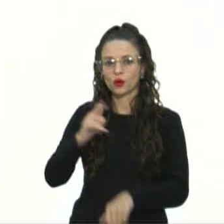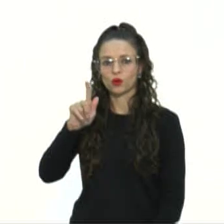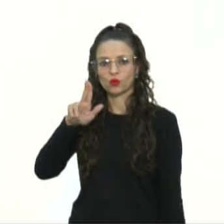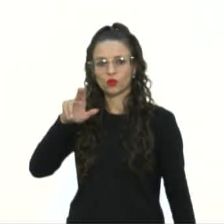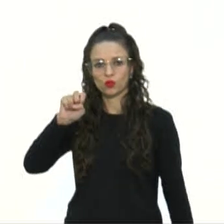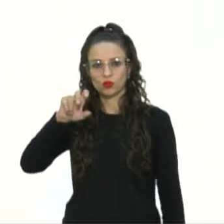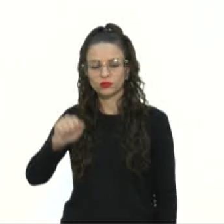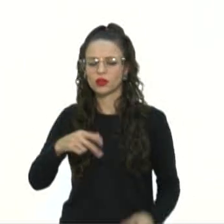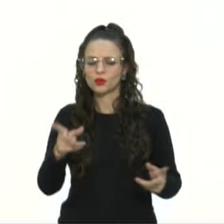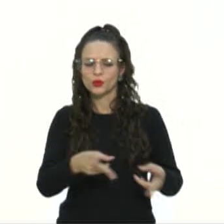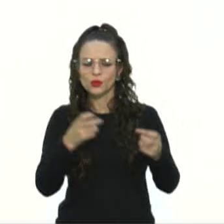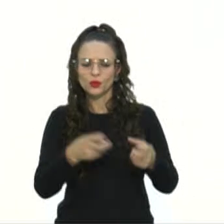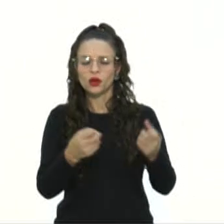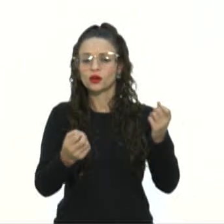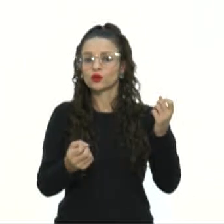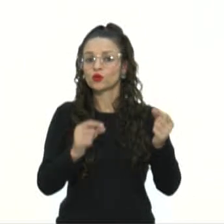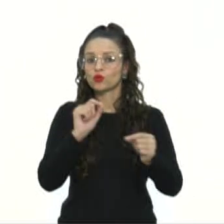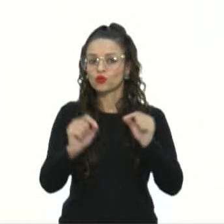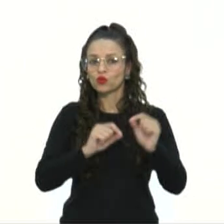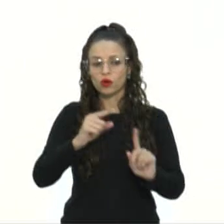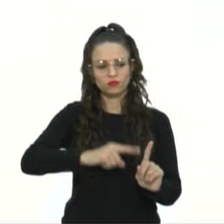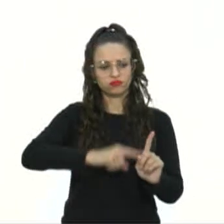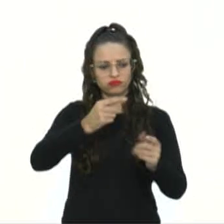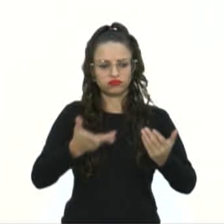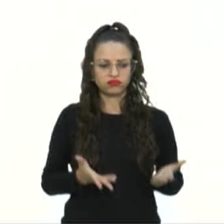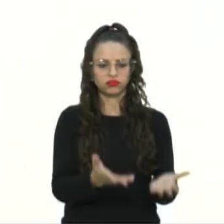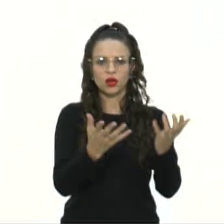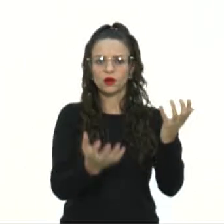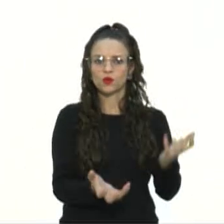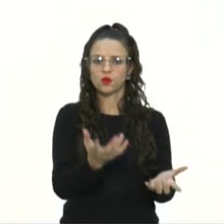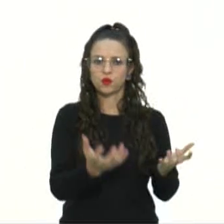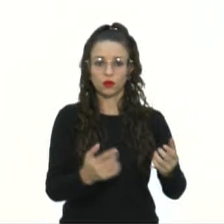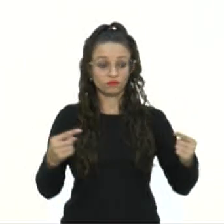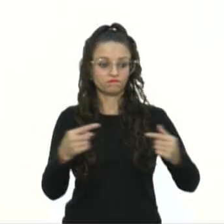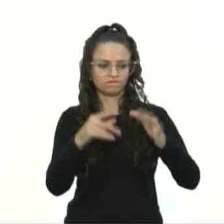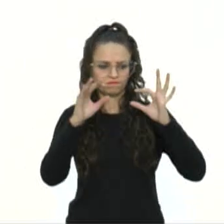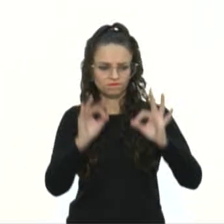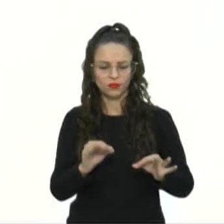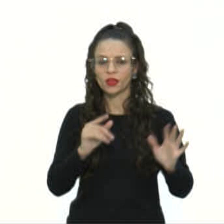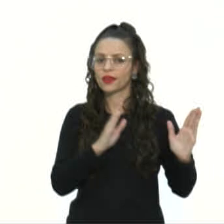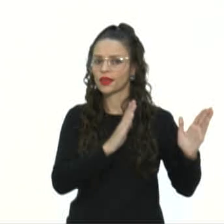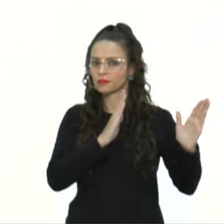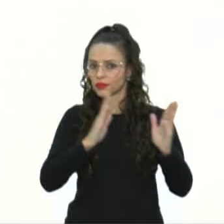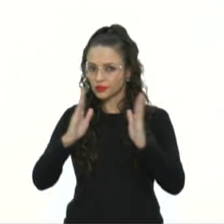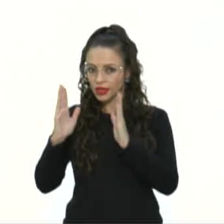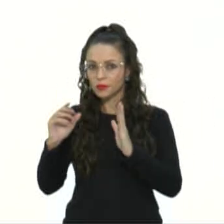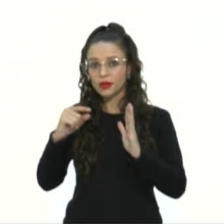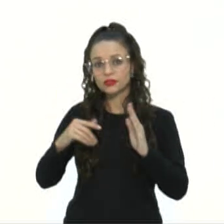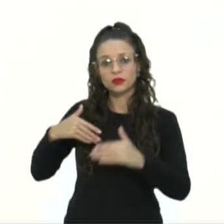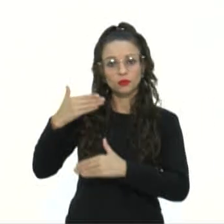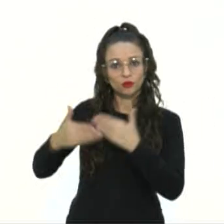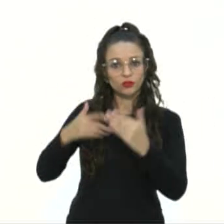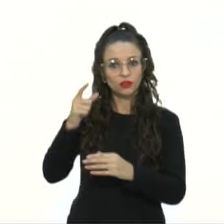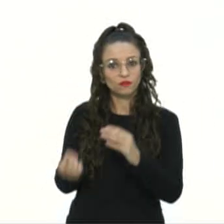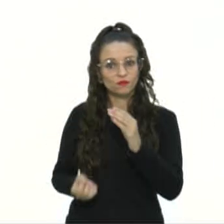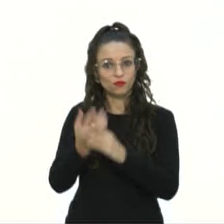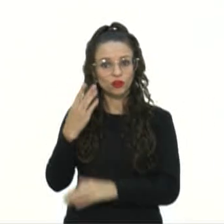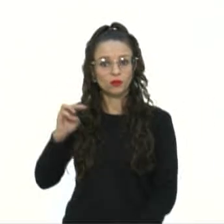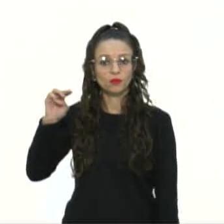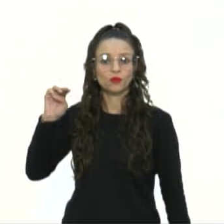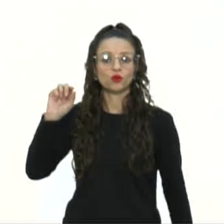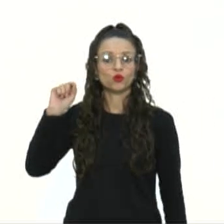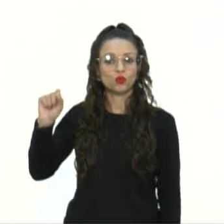de minérios de ferro em altos fornos, em condições adequadas. Uma das etapas nesse processo é a formação do